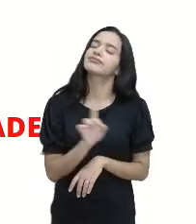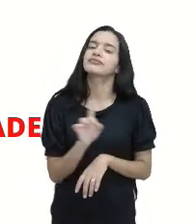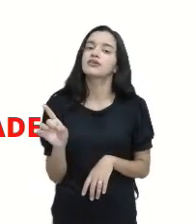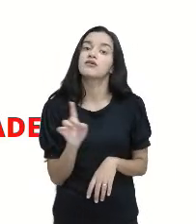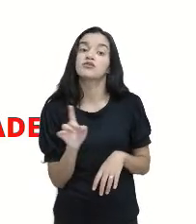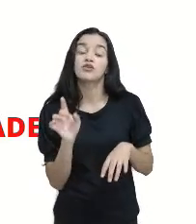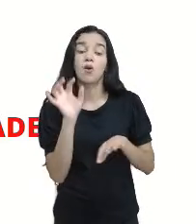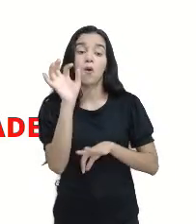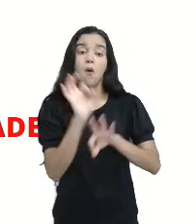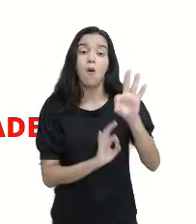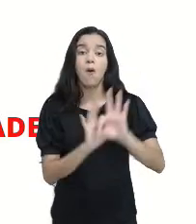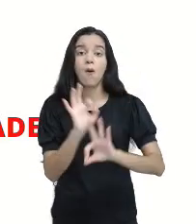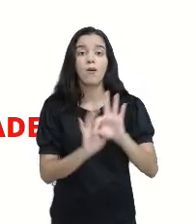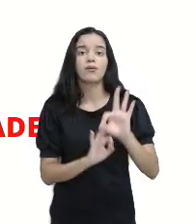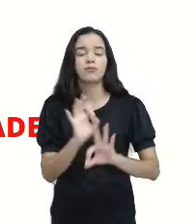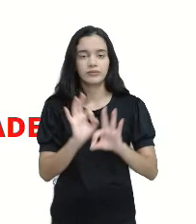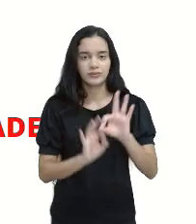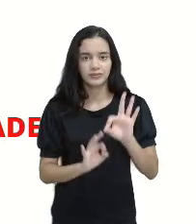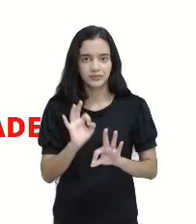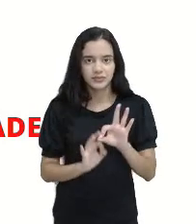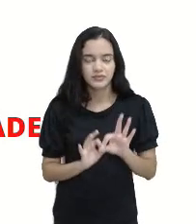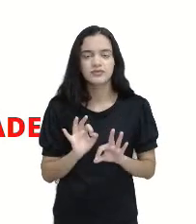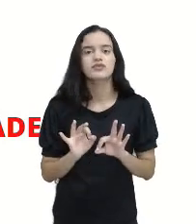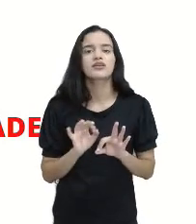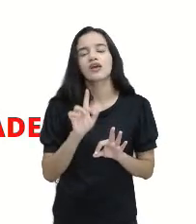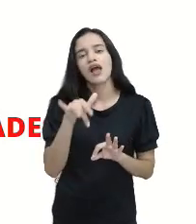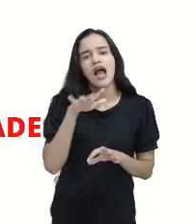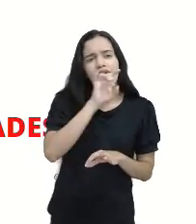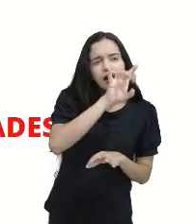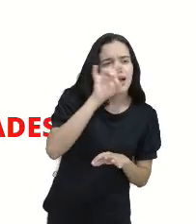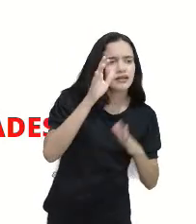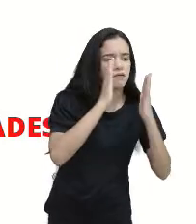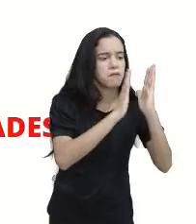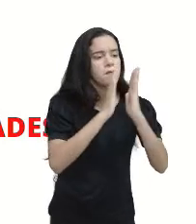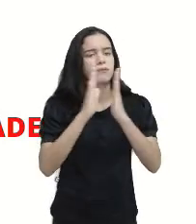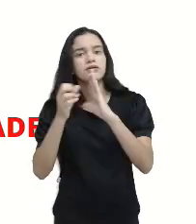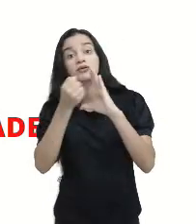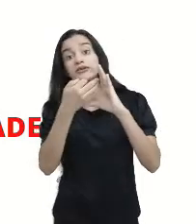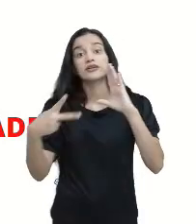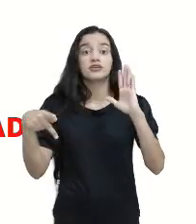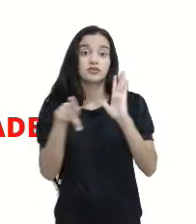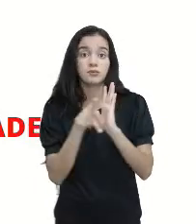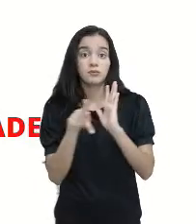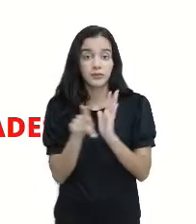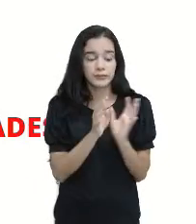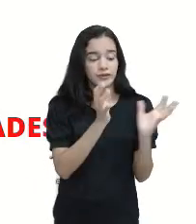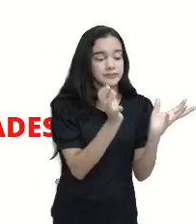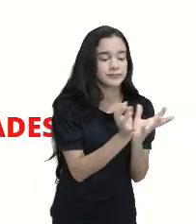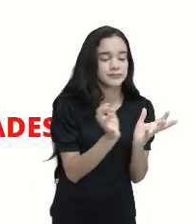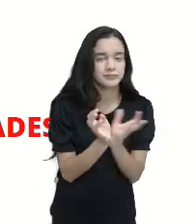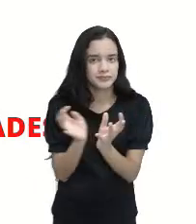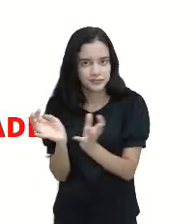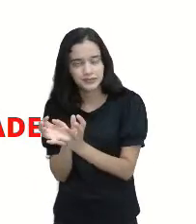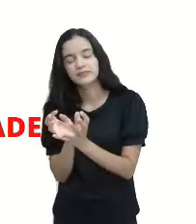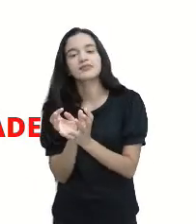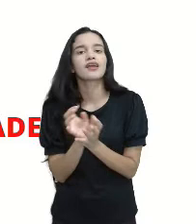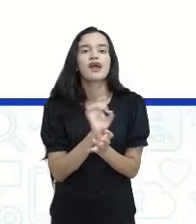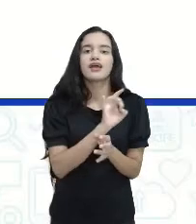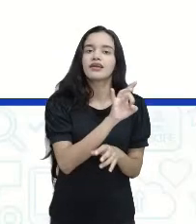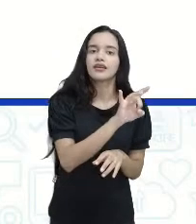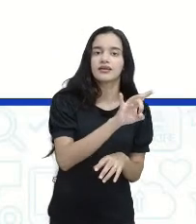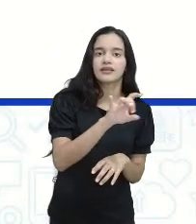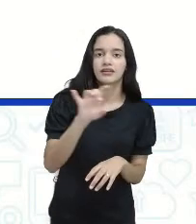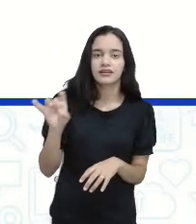estão pertencentes aí, cada um com sua característica, então são agrupados, né, em